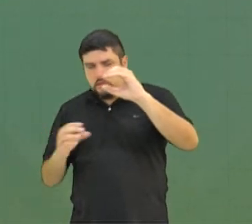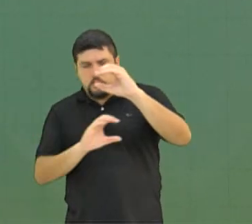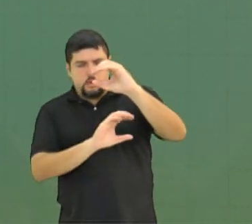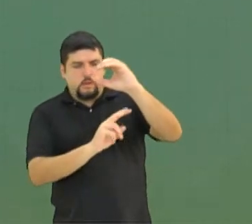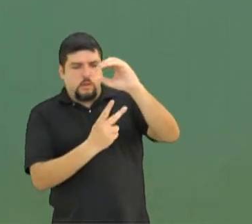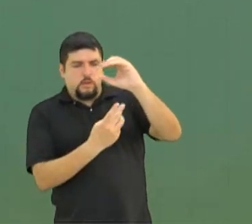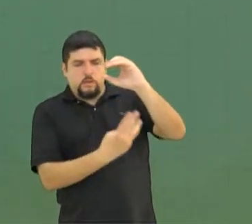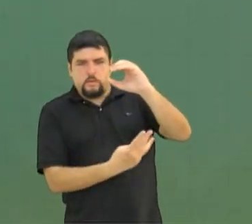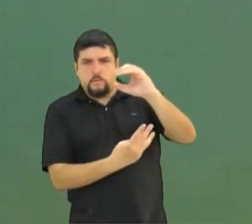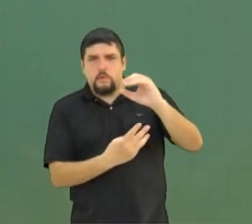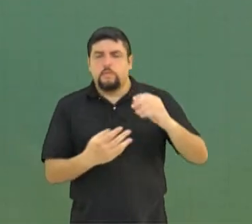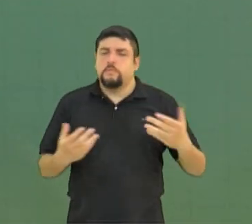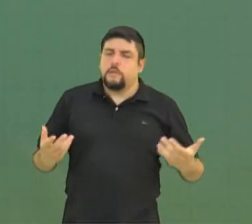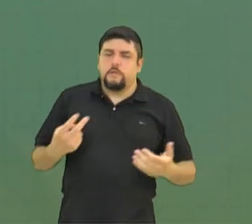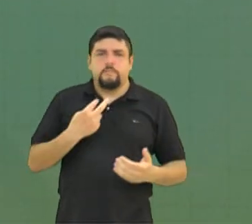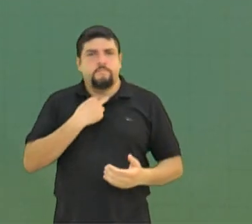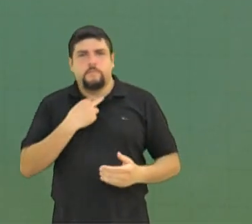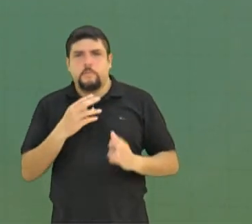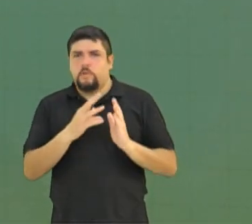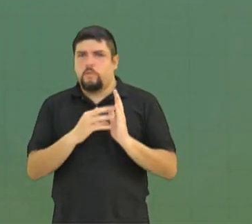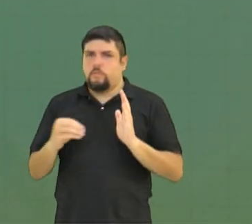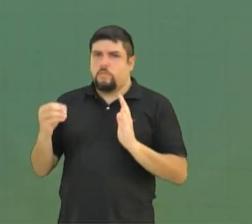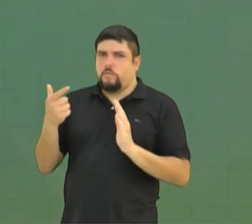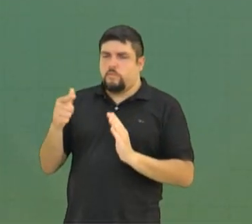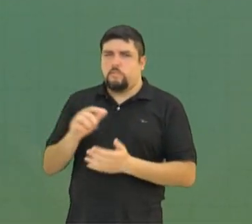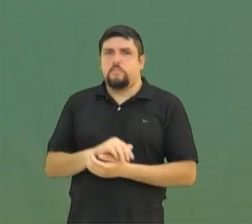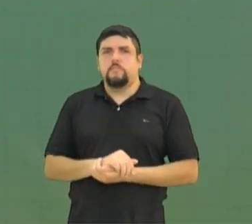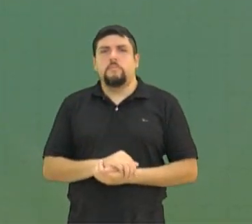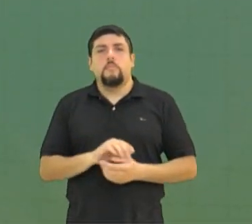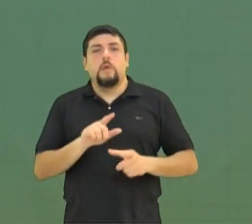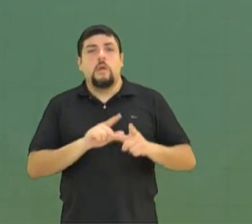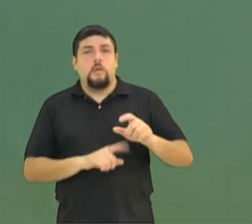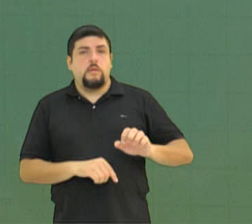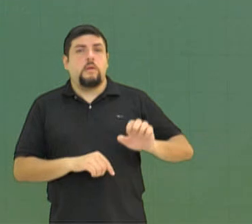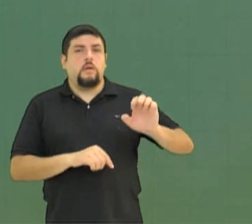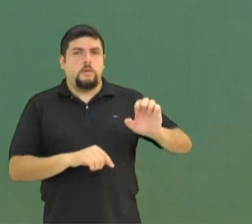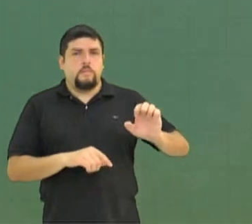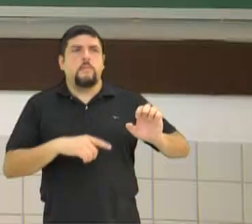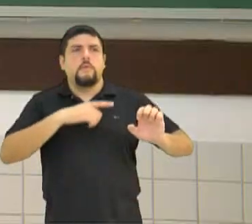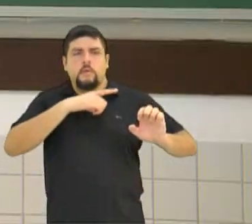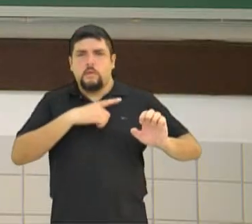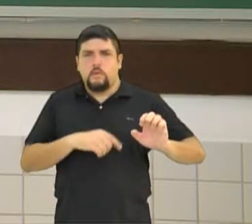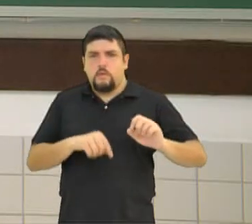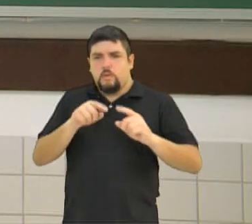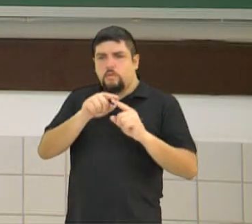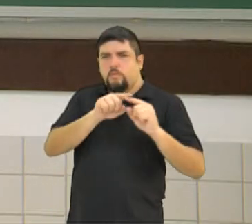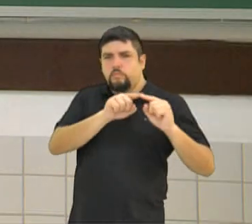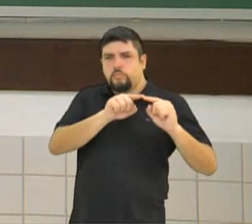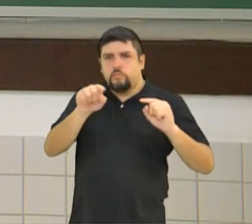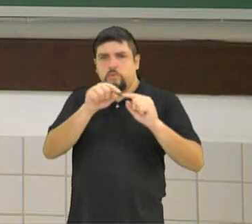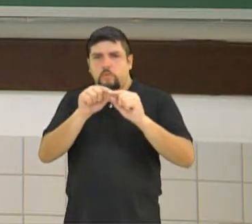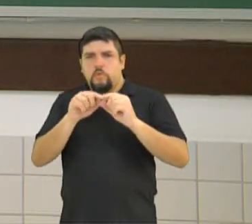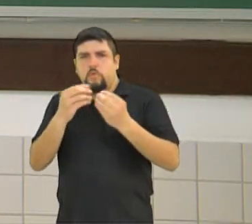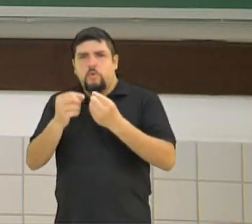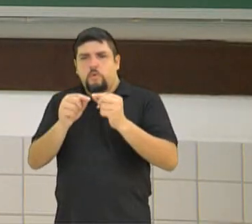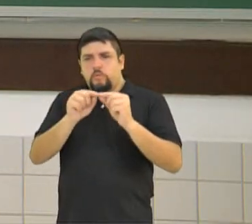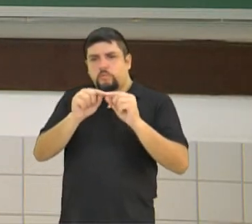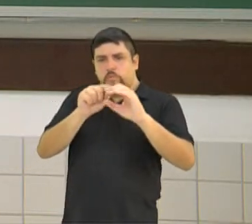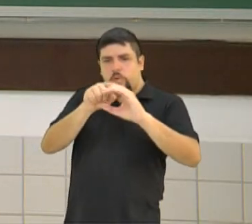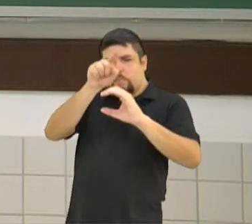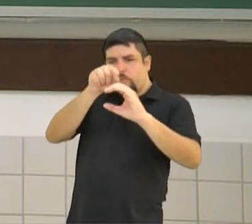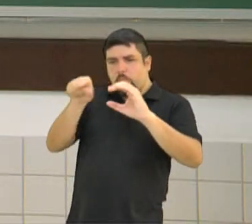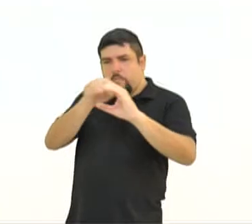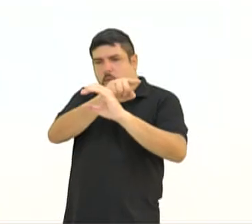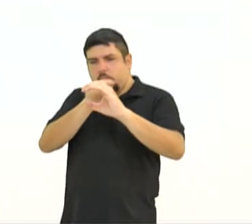não existe. E no meu último composto, na letra E, existe o meu carbono assimétrico, existe o meu carbono quiral.